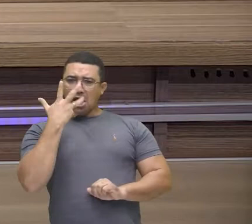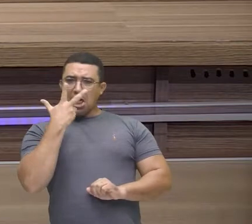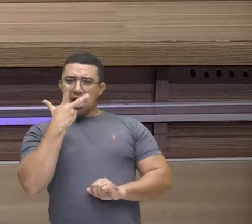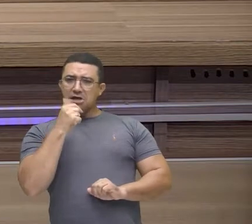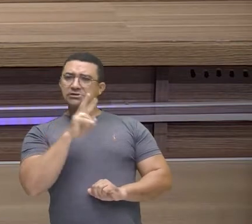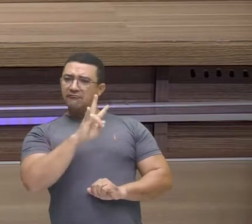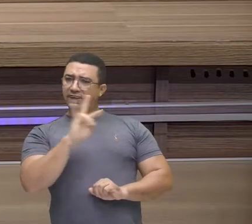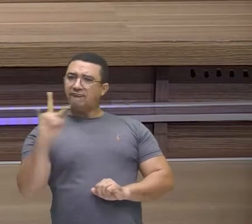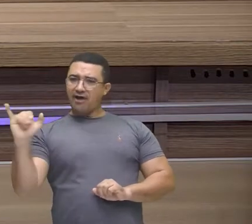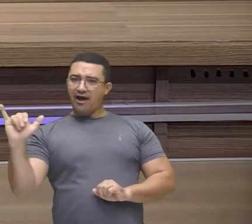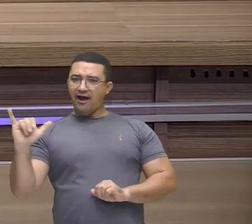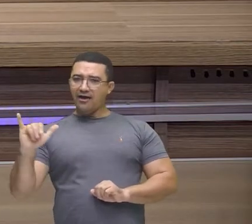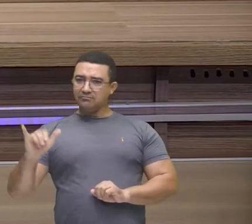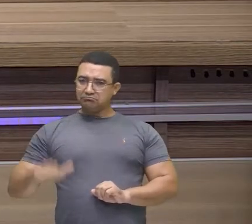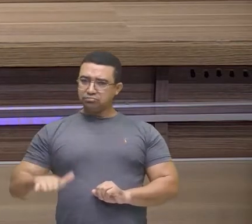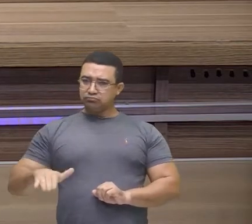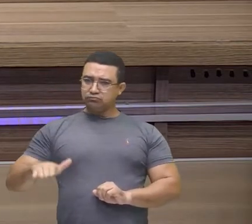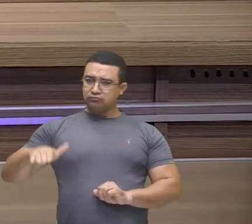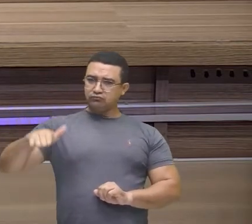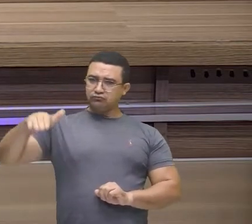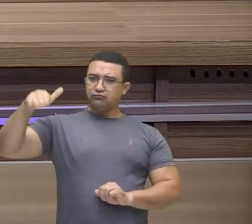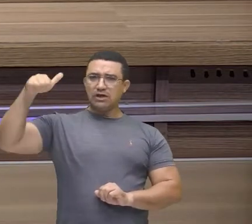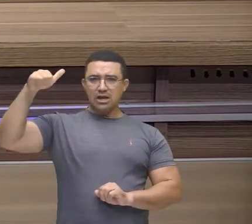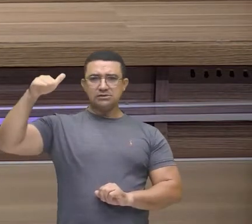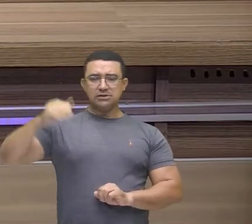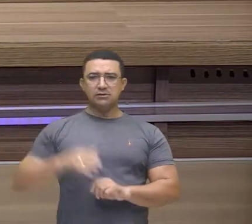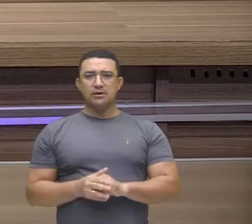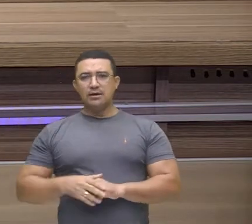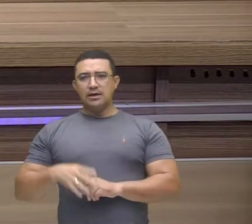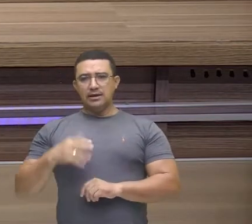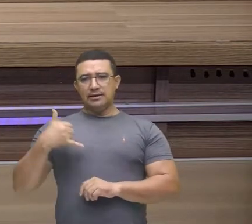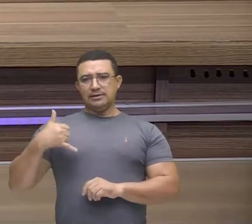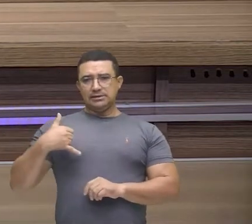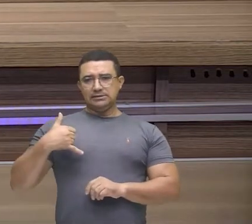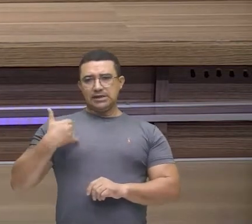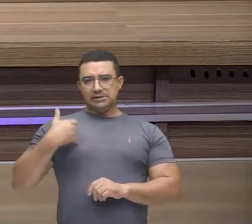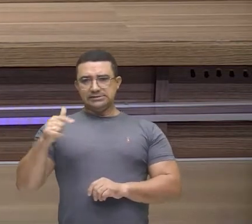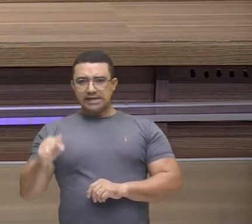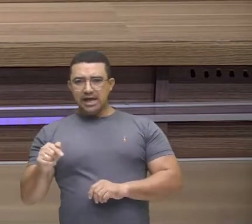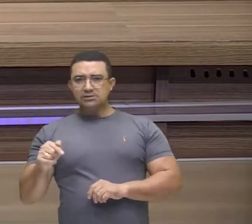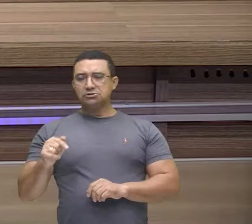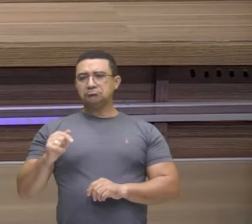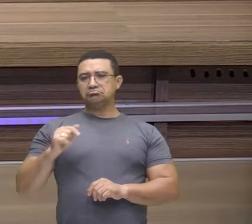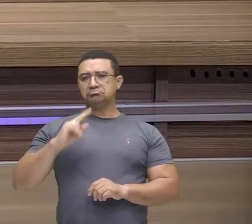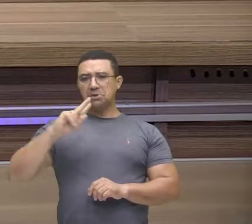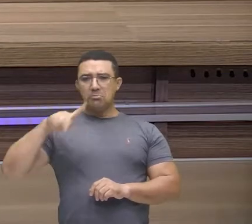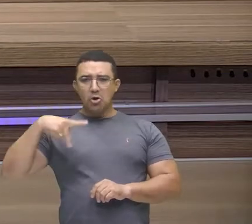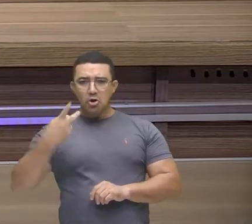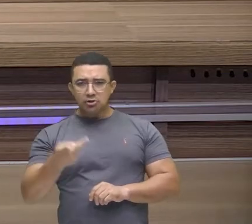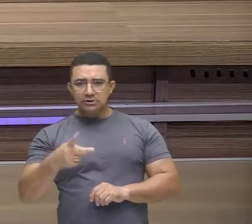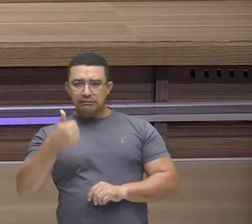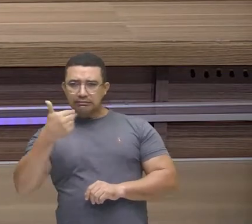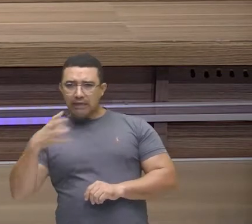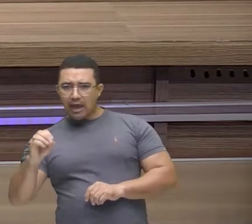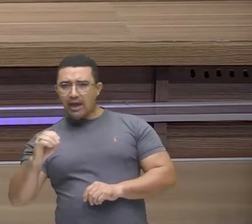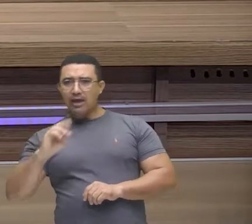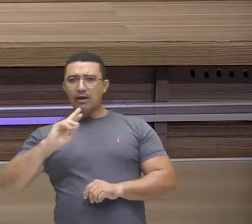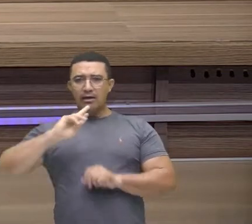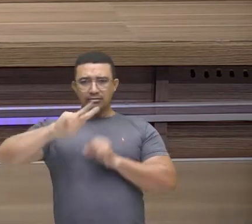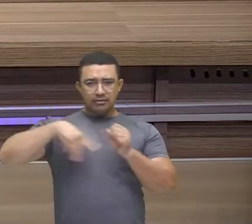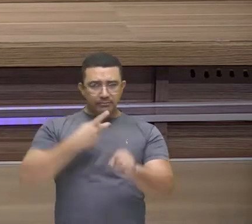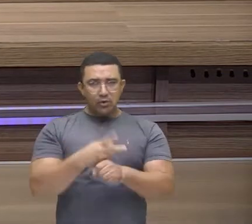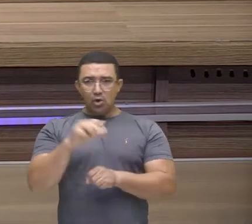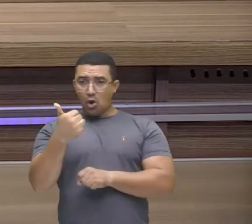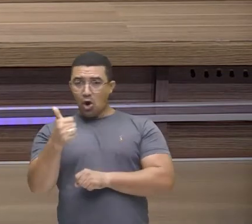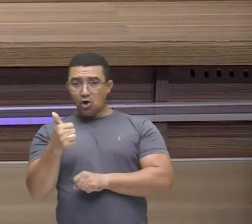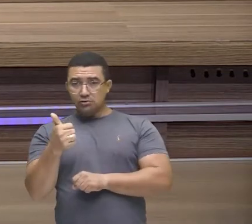crescendo, e chega com 10 anos, ela tem uma faixa de 7, depois ela está com 10, ela está com 11, e tem um outro processo, que